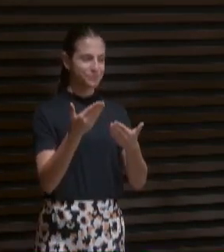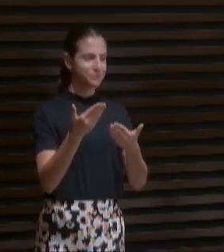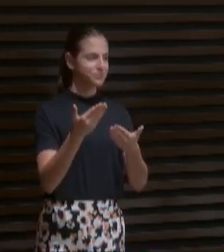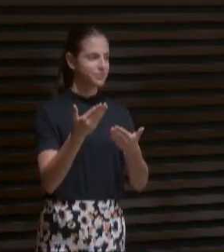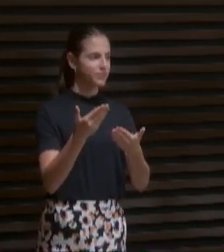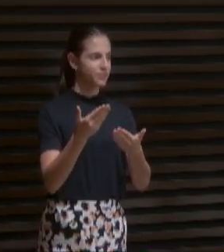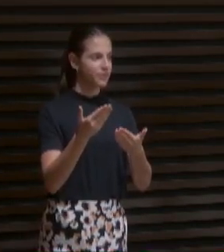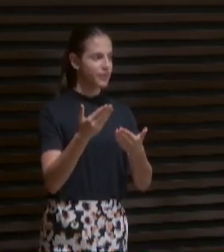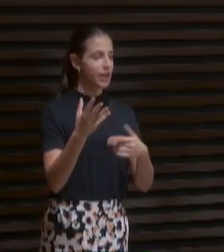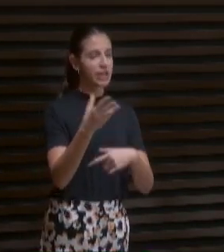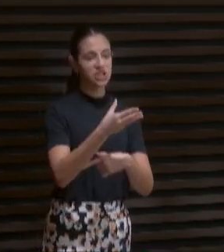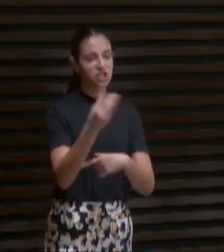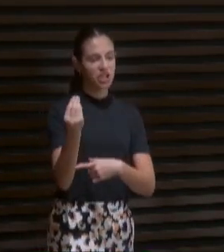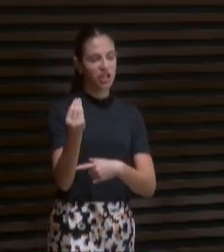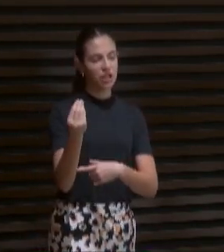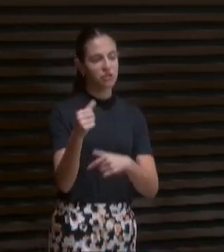Eles tiraram essa placa de lá.